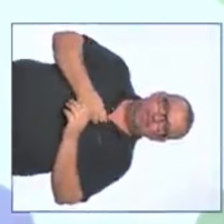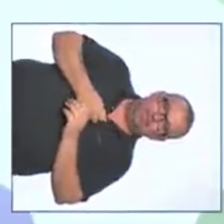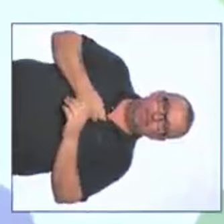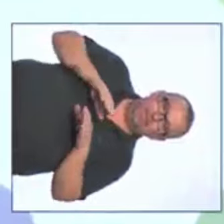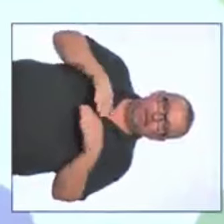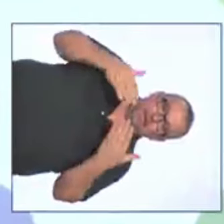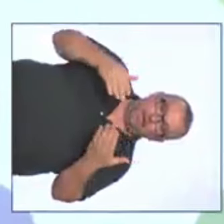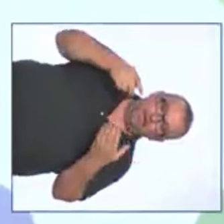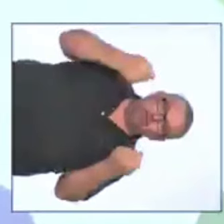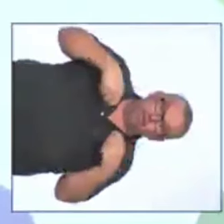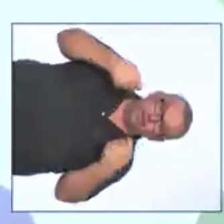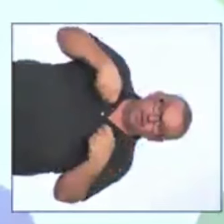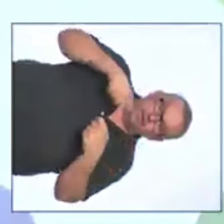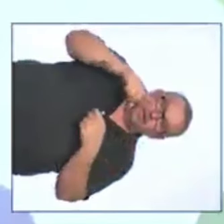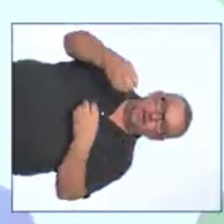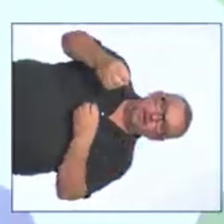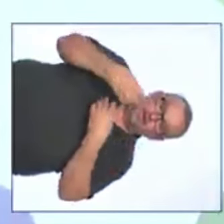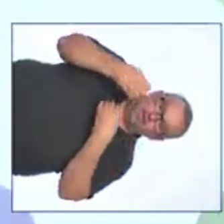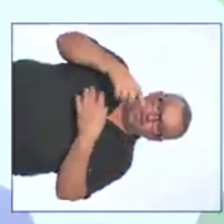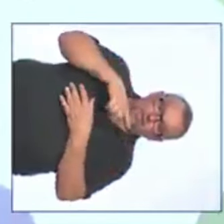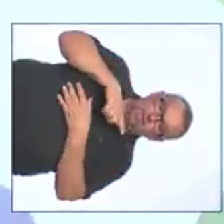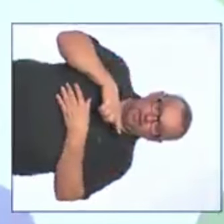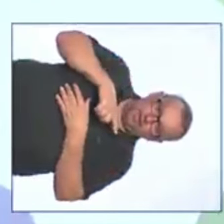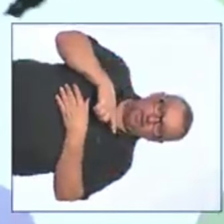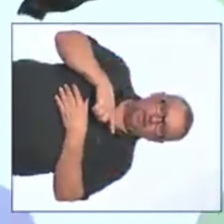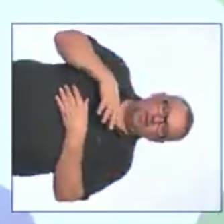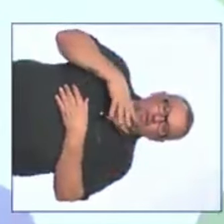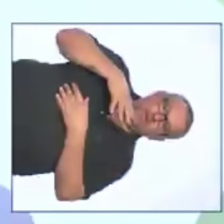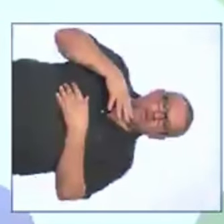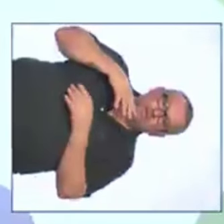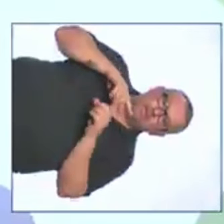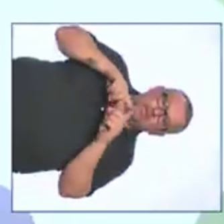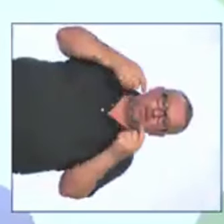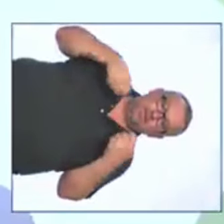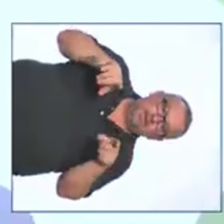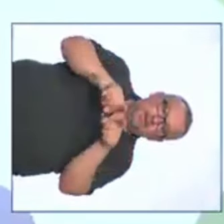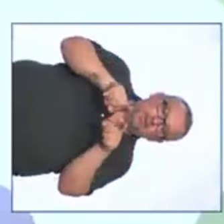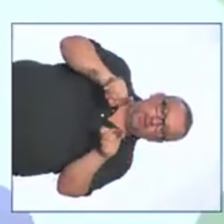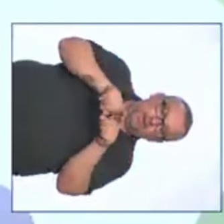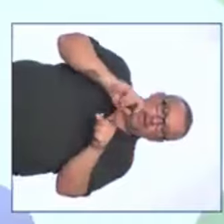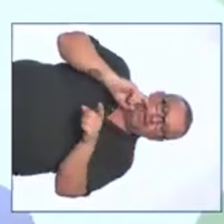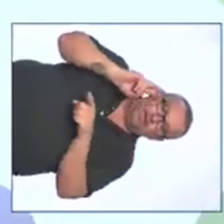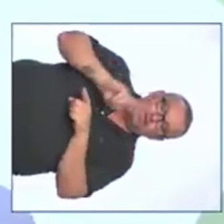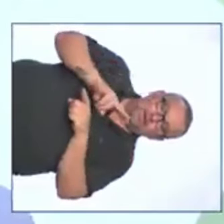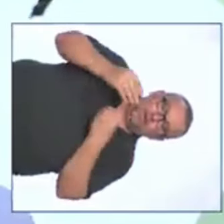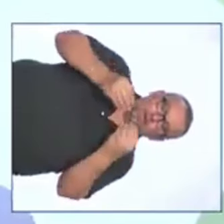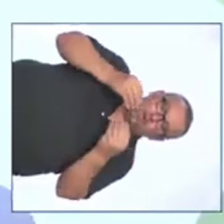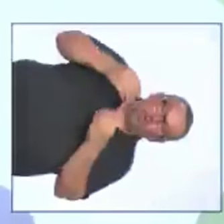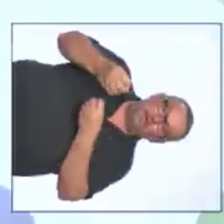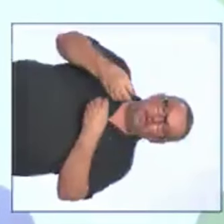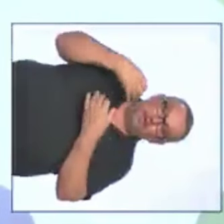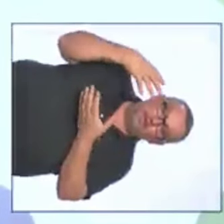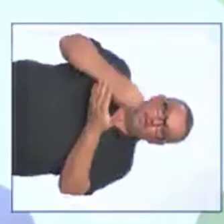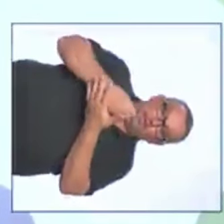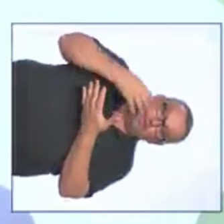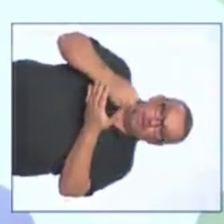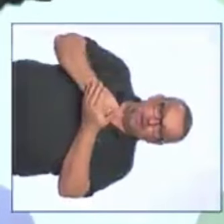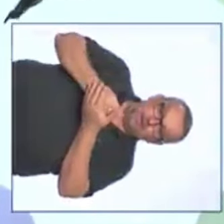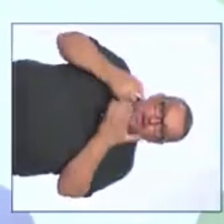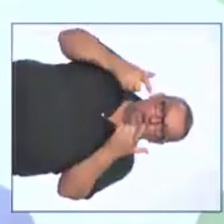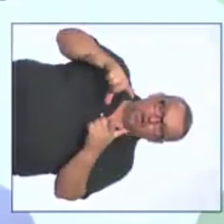então a gente precisa desses dados para a gente ter essa noção só que a gente precisa também ver como esses dados foram recolhidos da